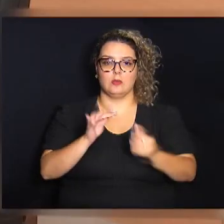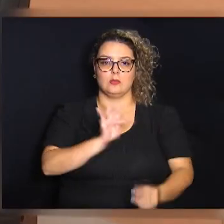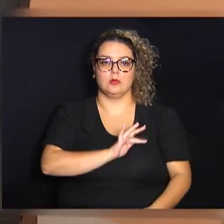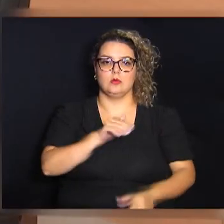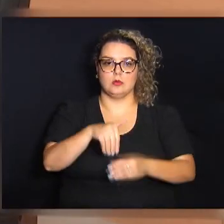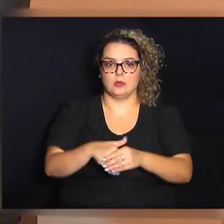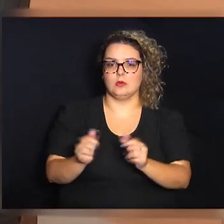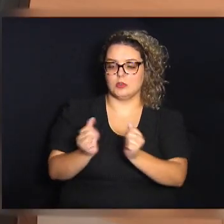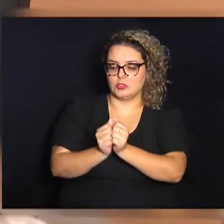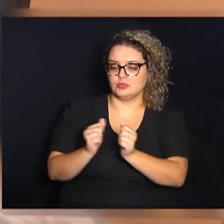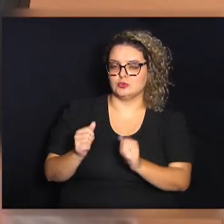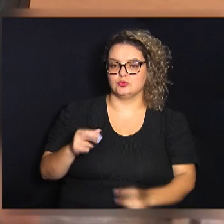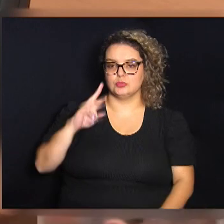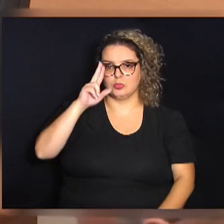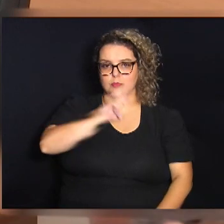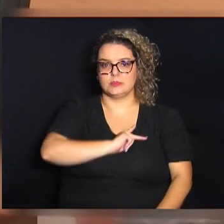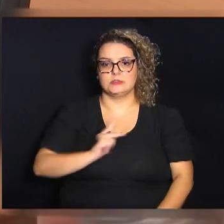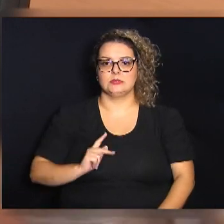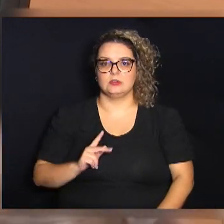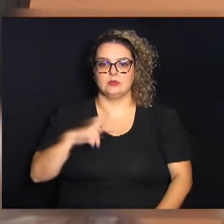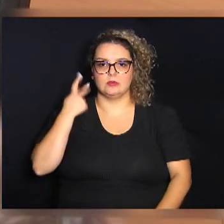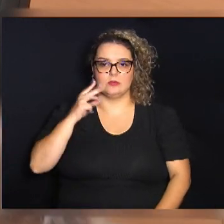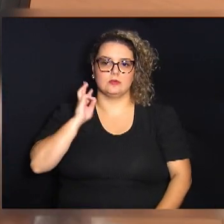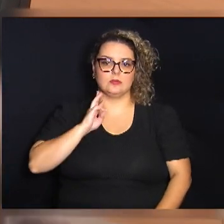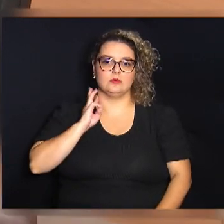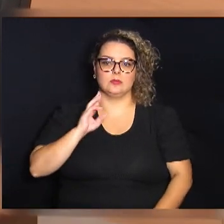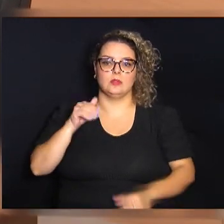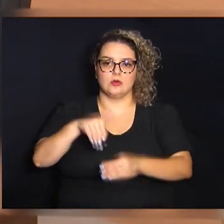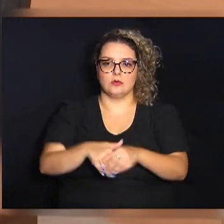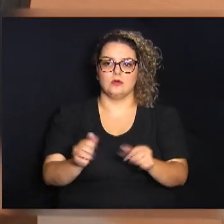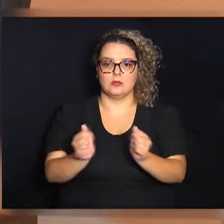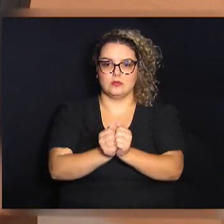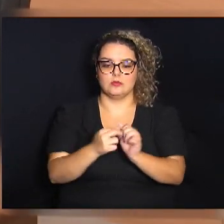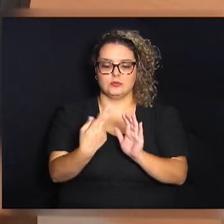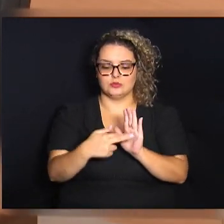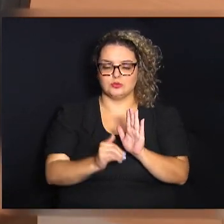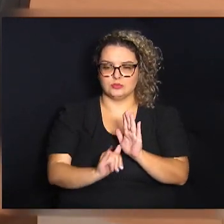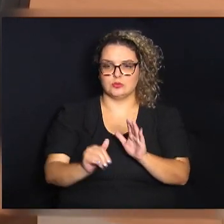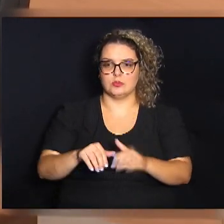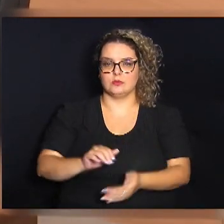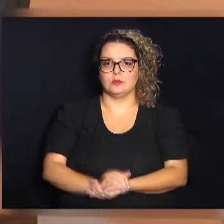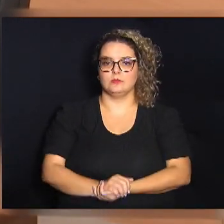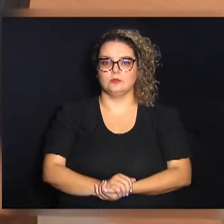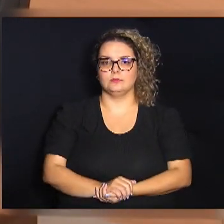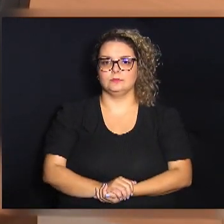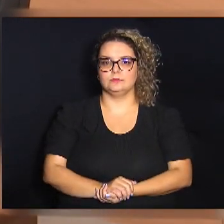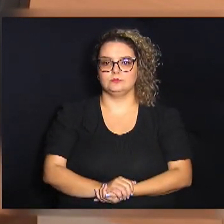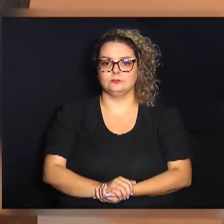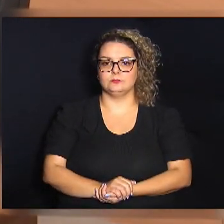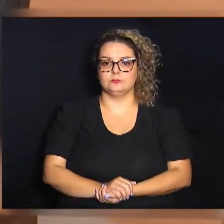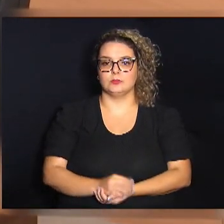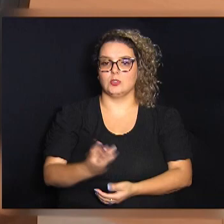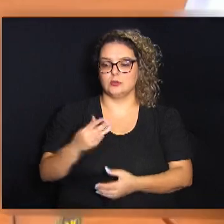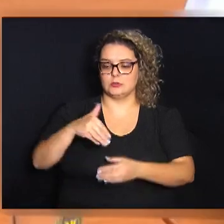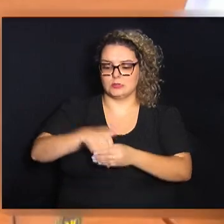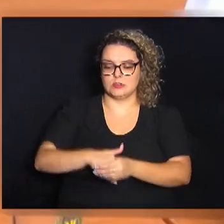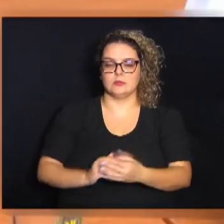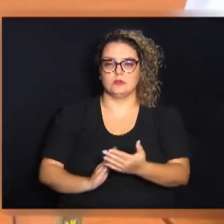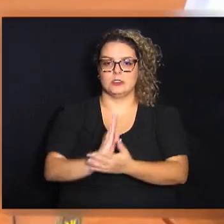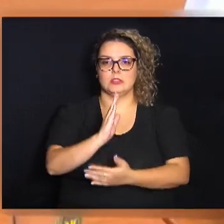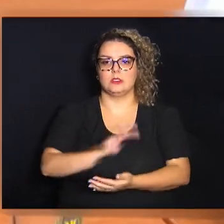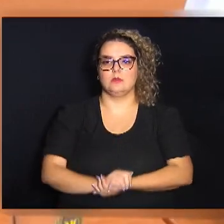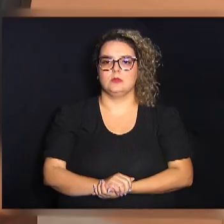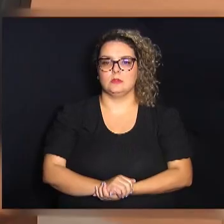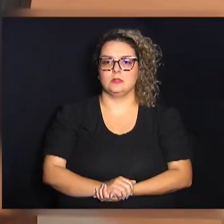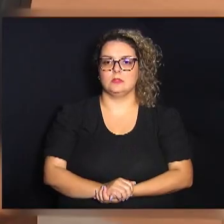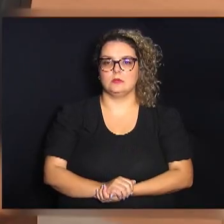Voto favorável, presidente. Vereador Cílio? Acompanho o relator, presidente. Favorável. Com 3 votos, está aprovado